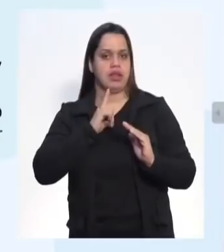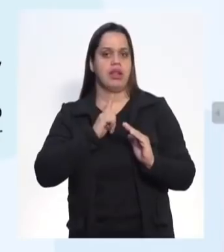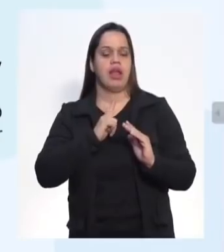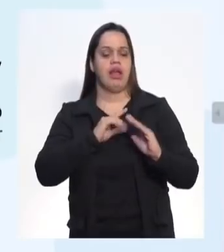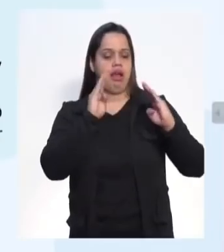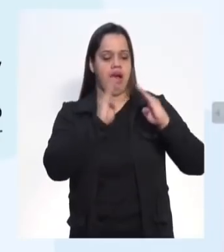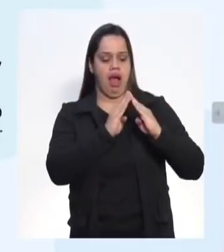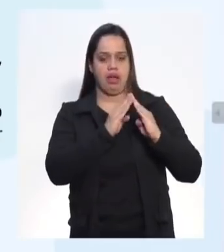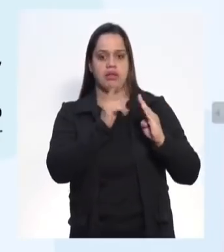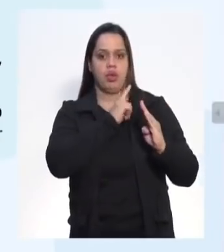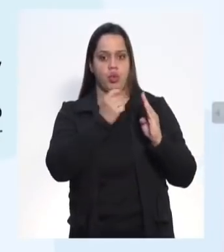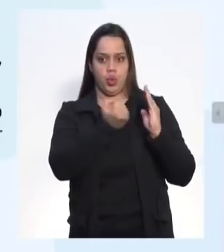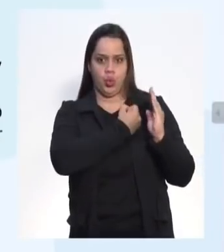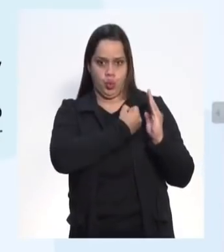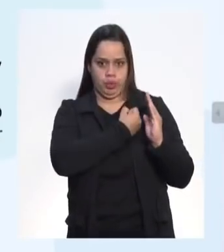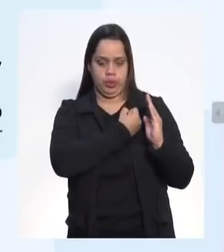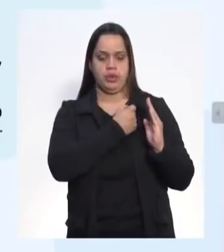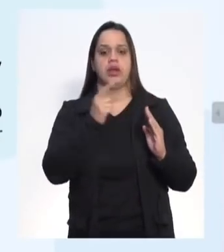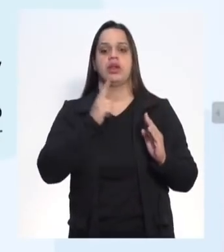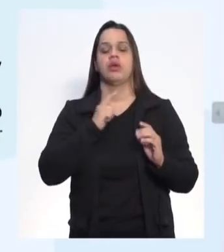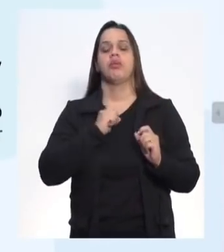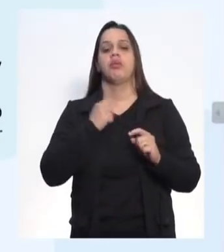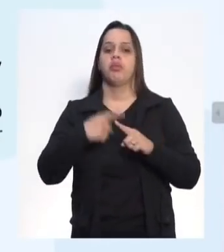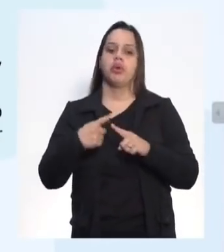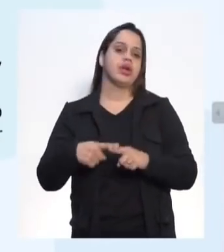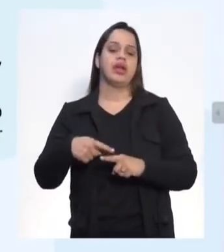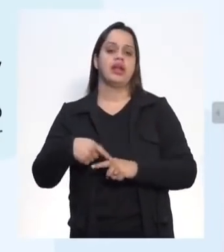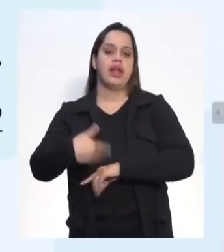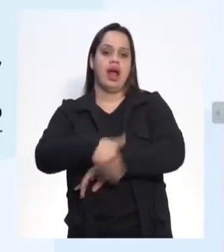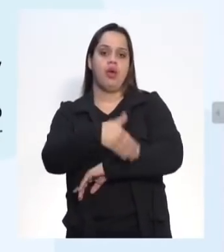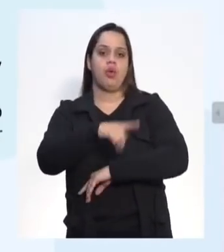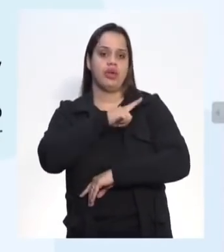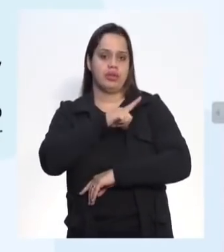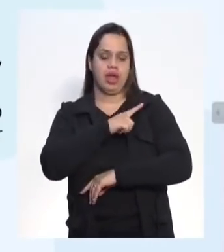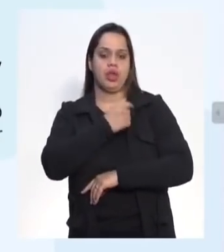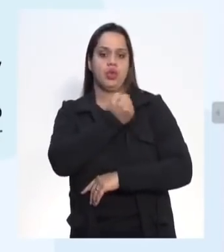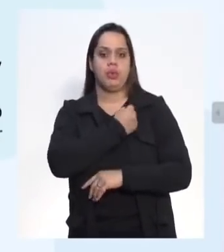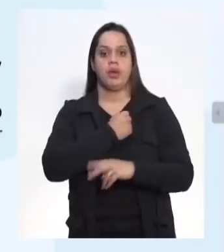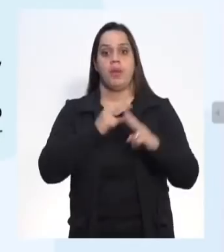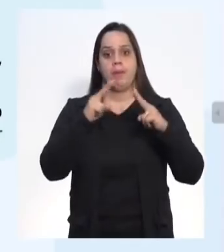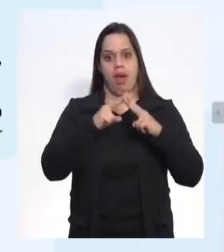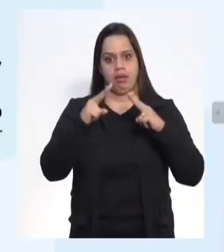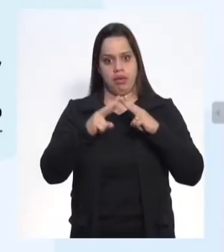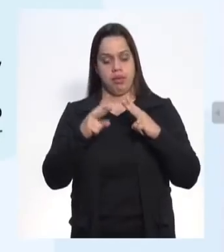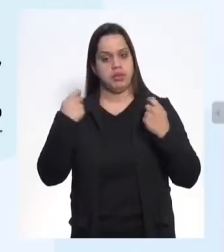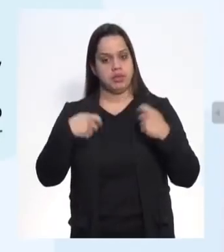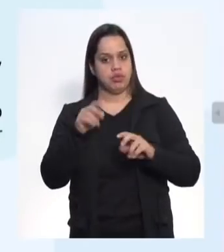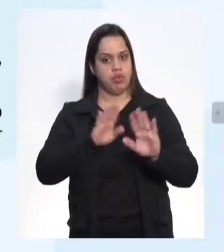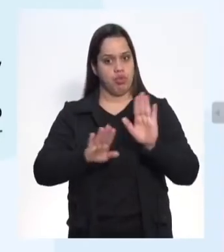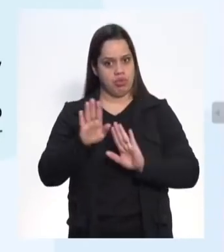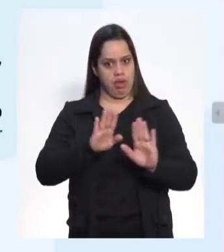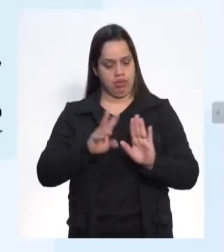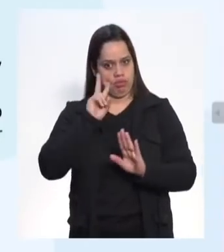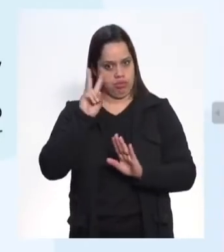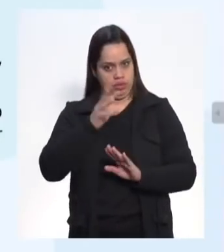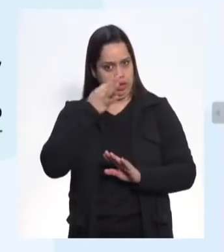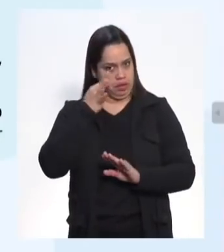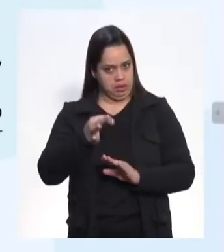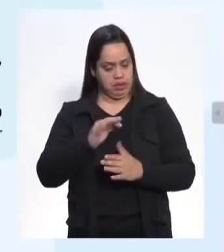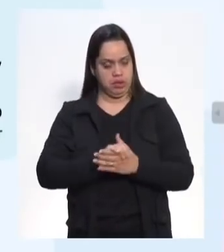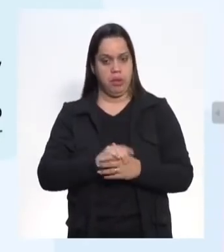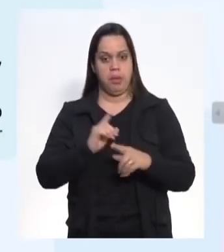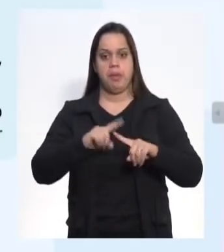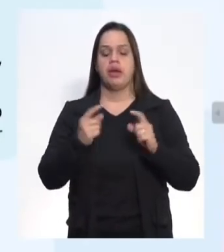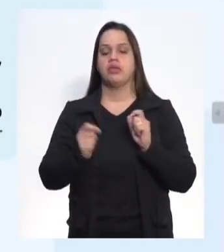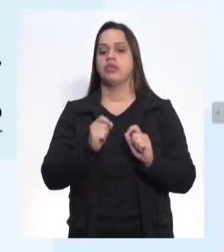da sua casa. Claro, é que na rua é número par e ímpar, né? Tem que tomar esse cuidado aí, muito importante. Mas o número